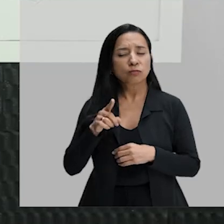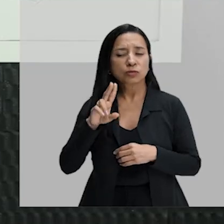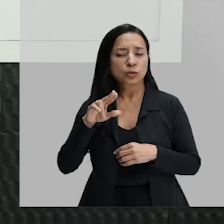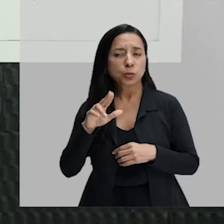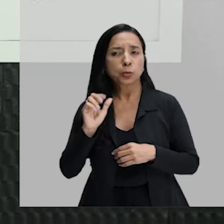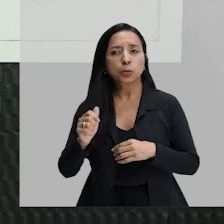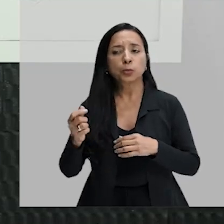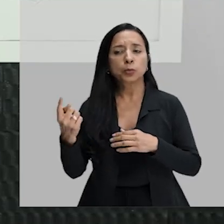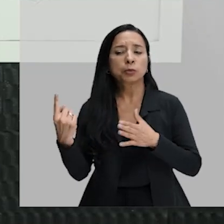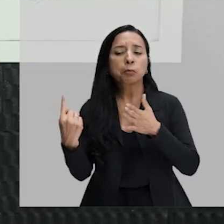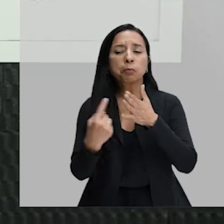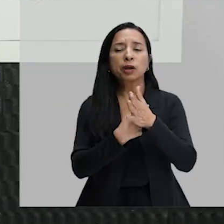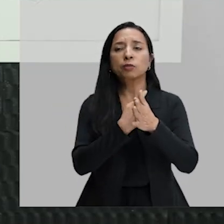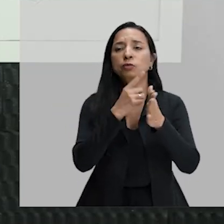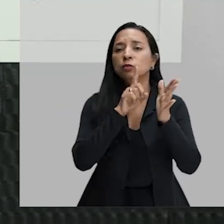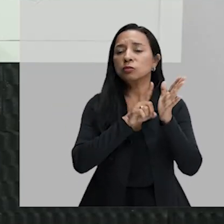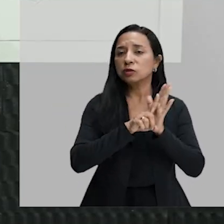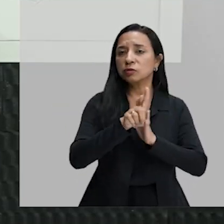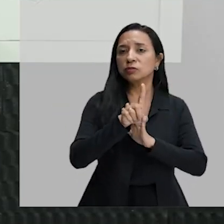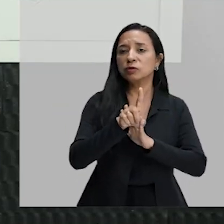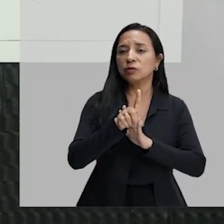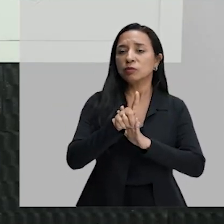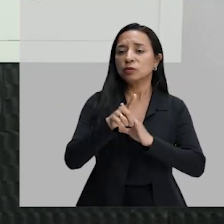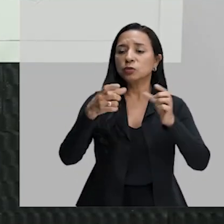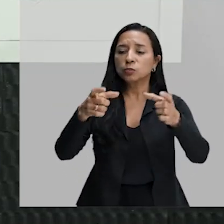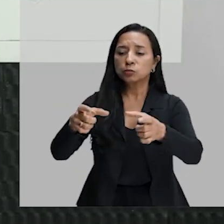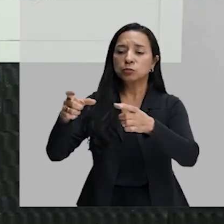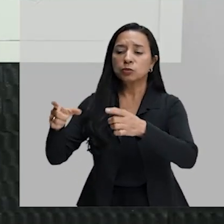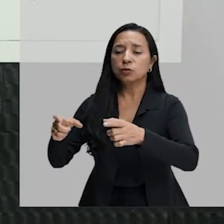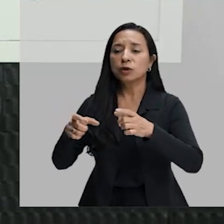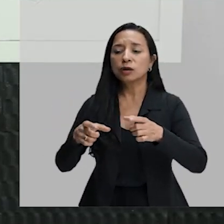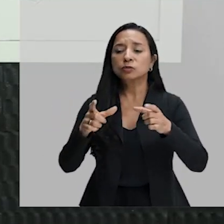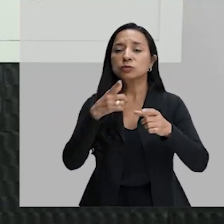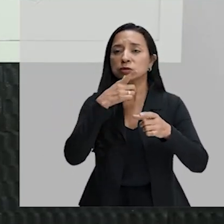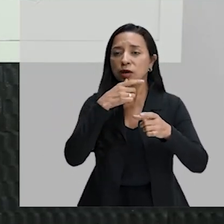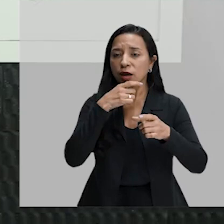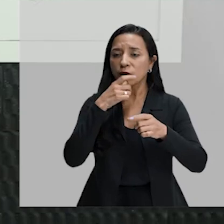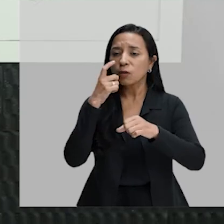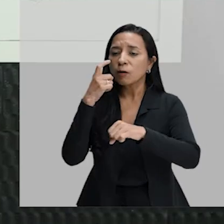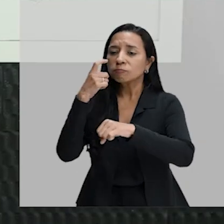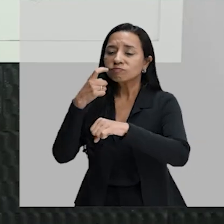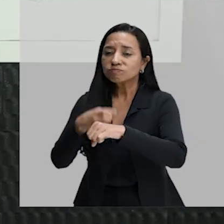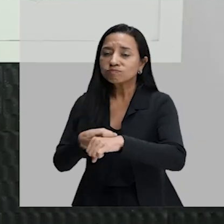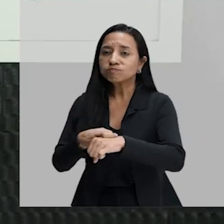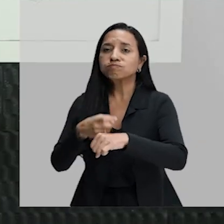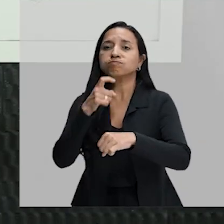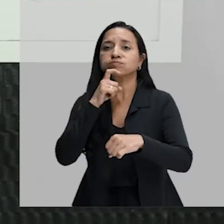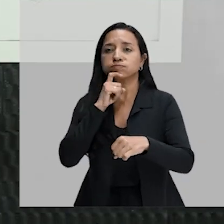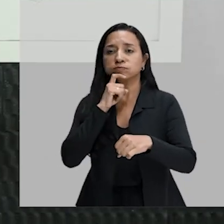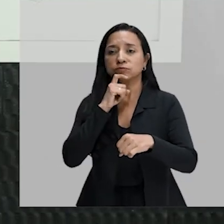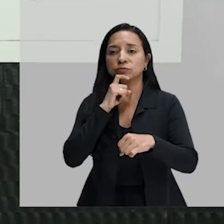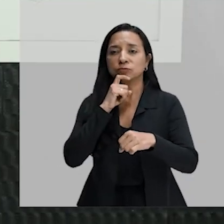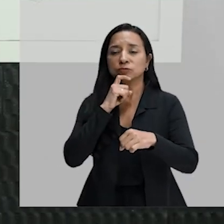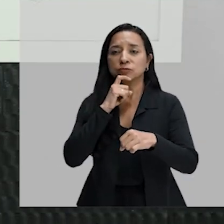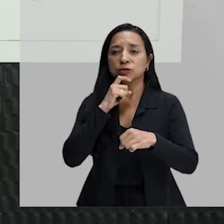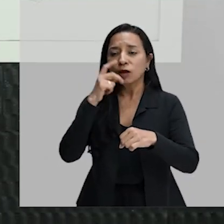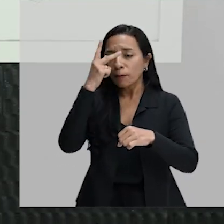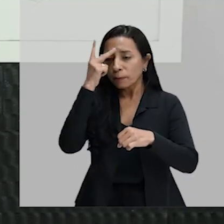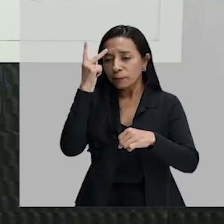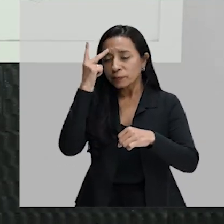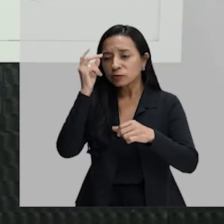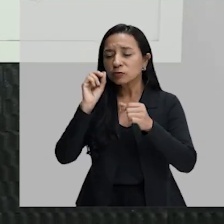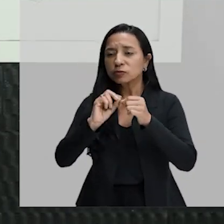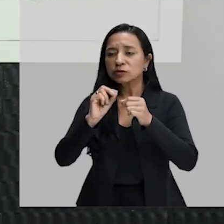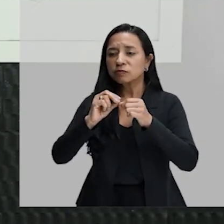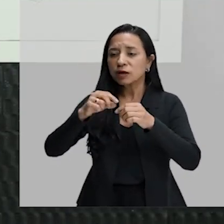o porquê que nesses locais em que a água congela, né, dos rios e dos mares, as pessoas elas fazem aquele buraquinho no gelo e